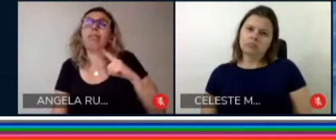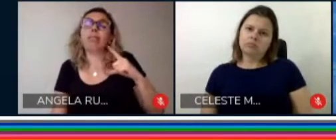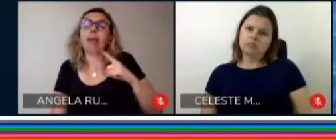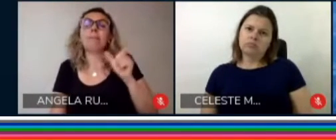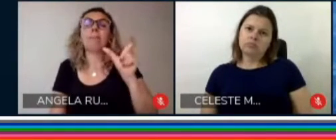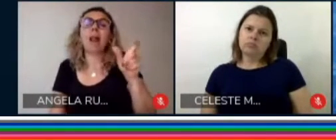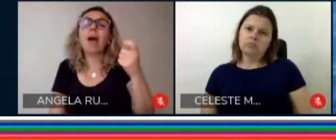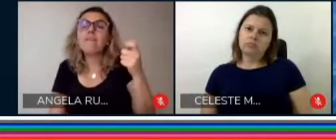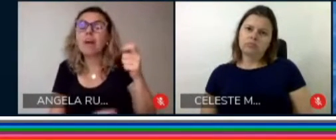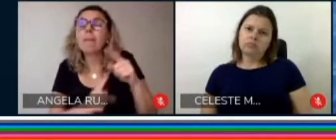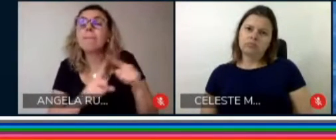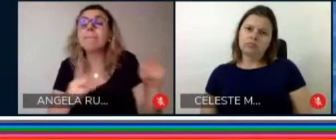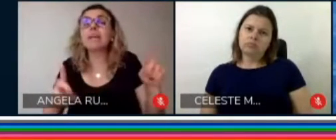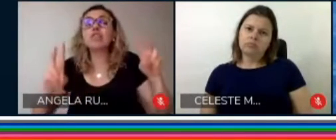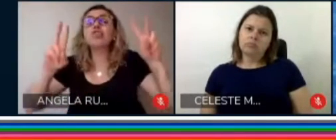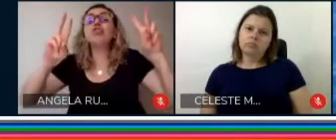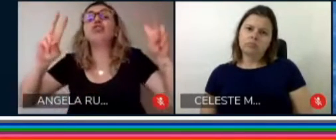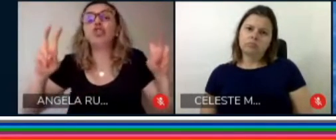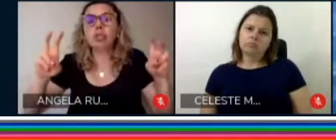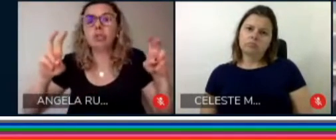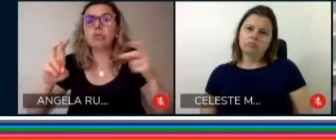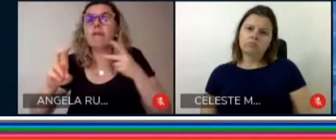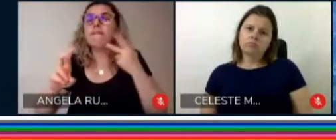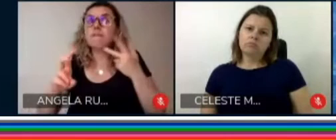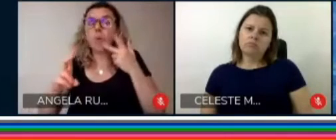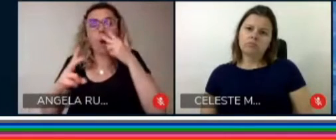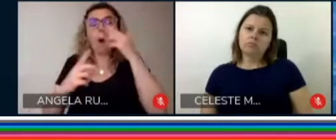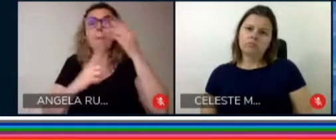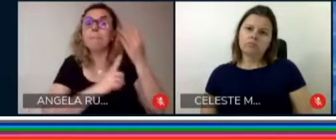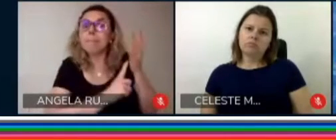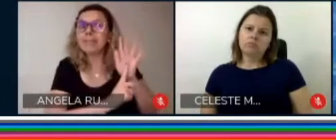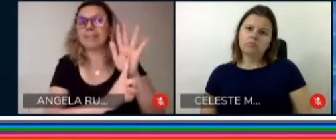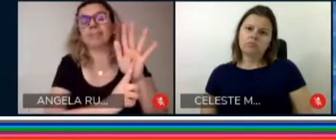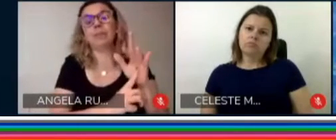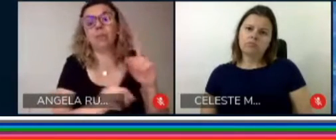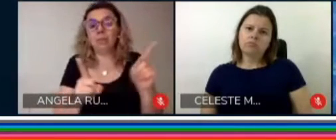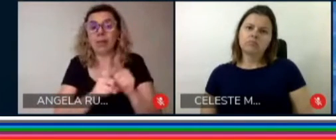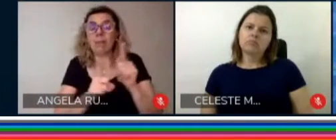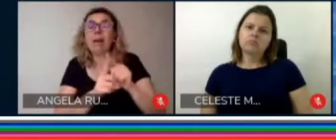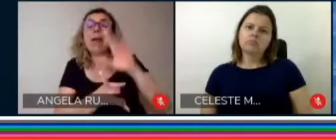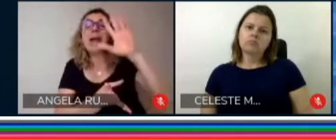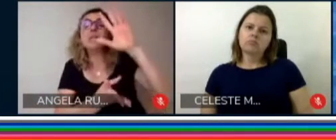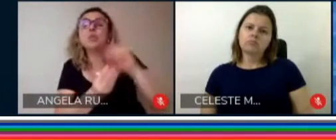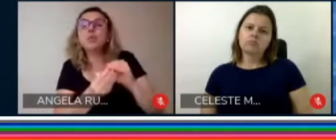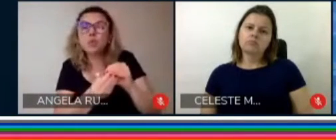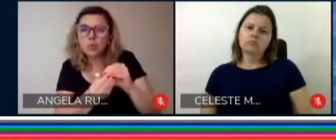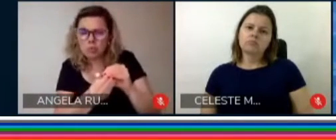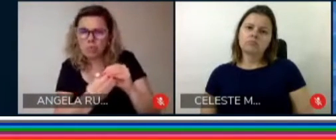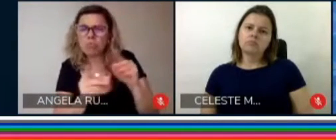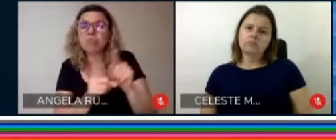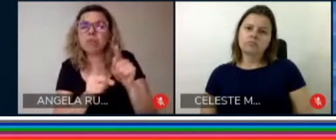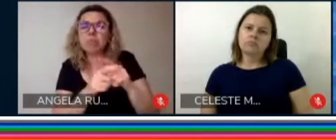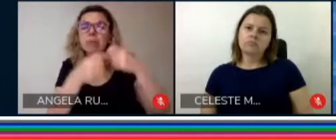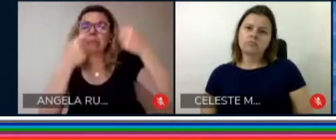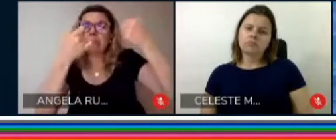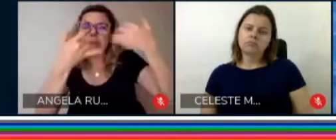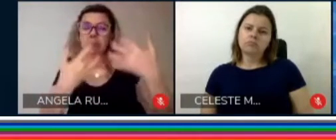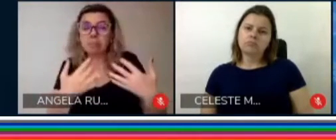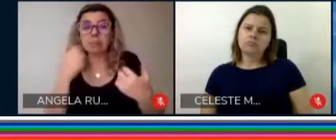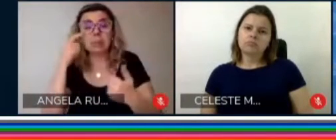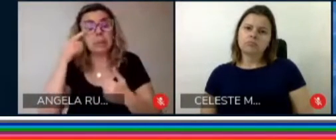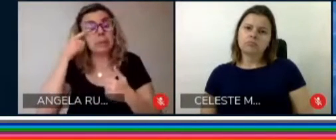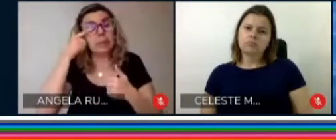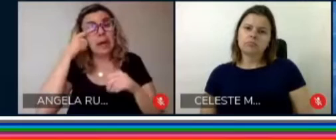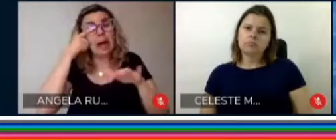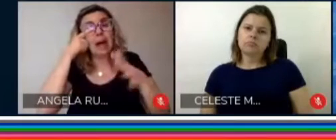diz a que vem aquele trabalho, e o resumo também traz essa explicação. Às